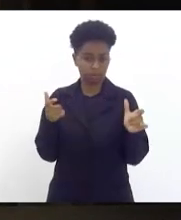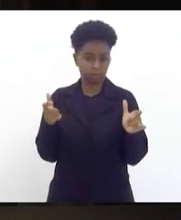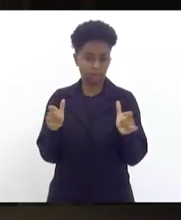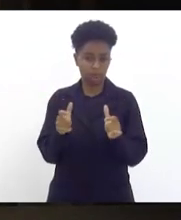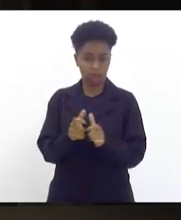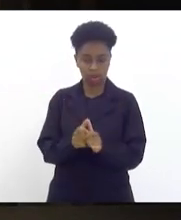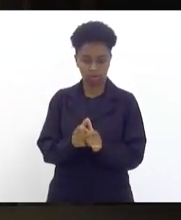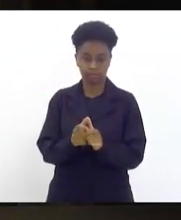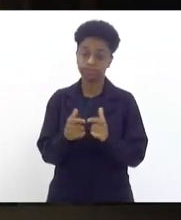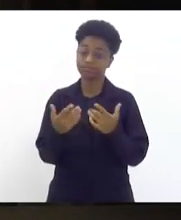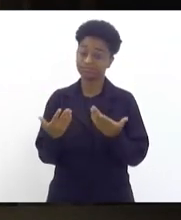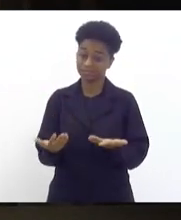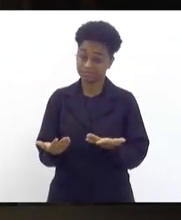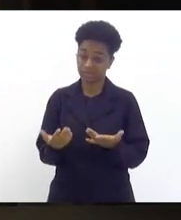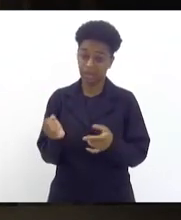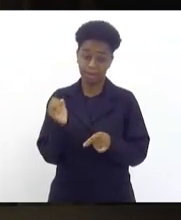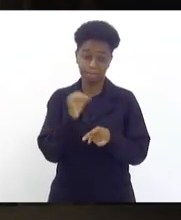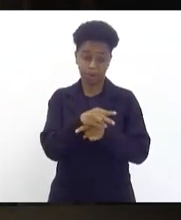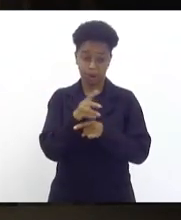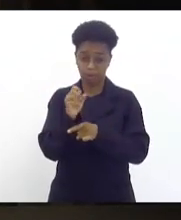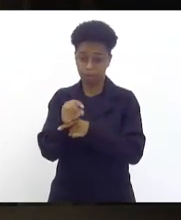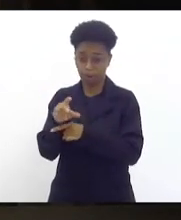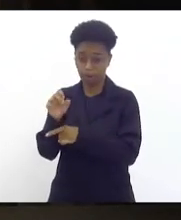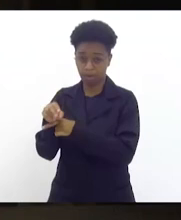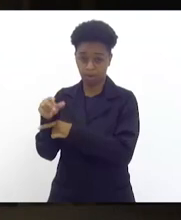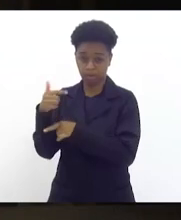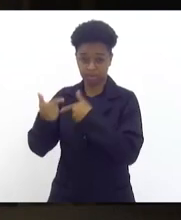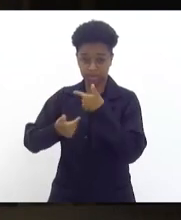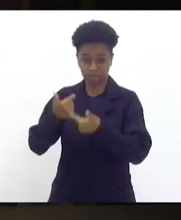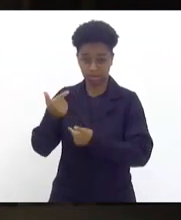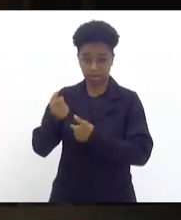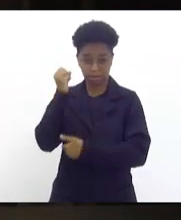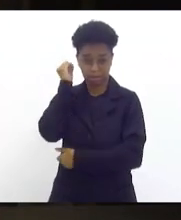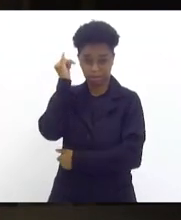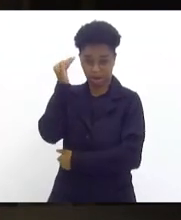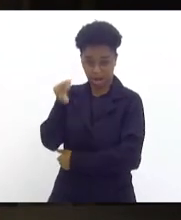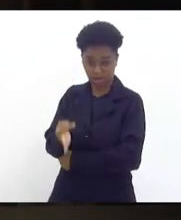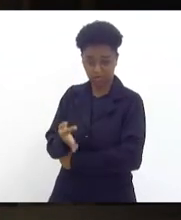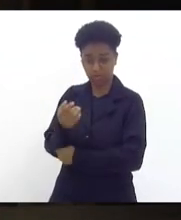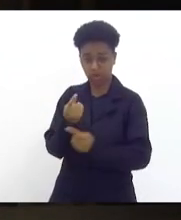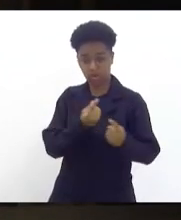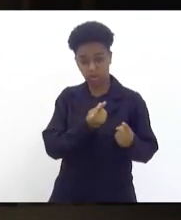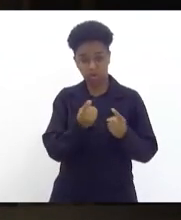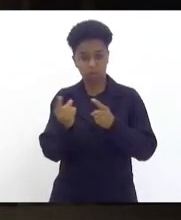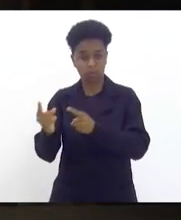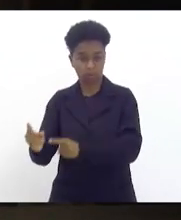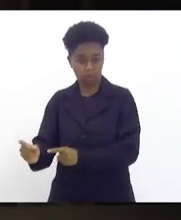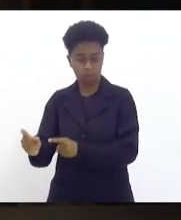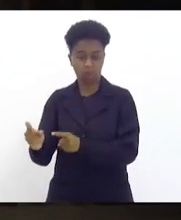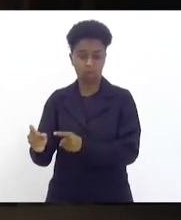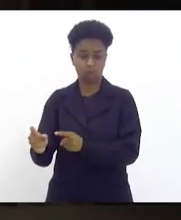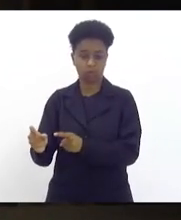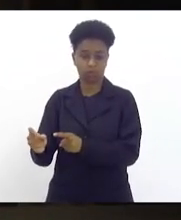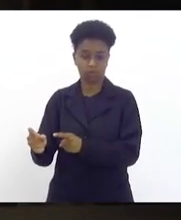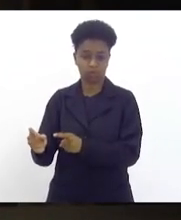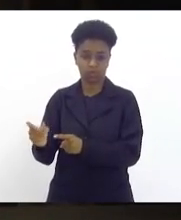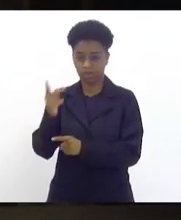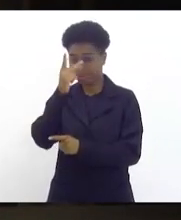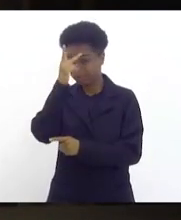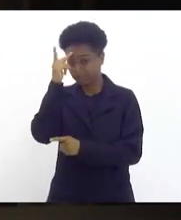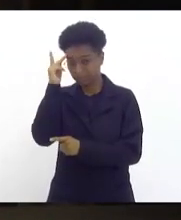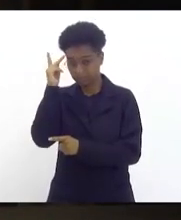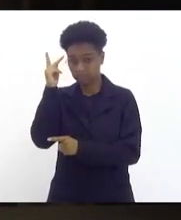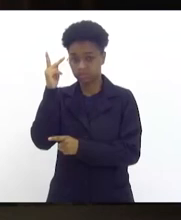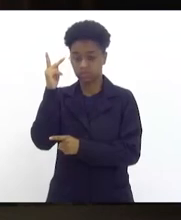e para ocupar as nossas madrugadas contra o pessoal que faz o arrombamento